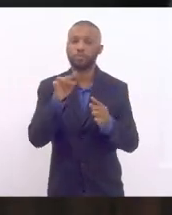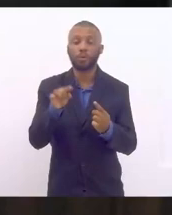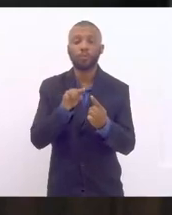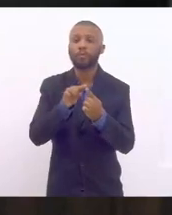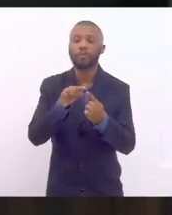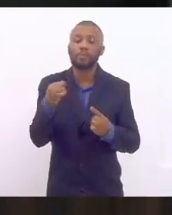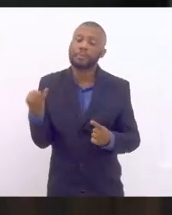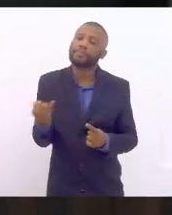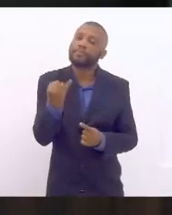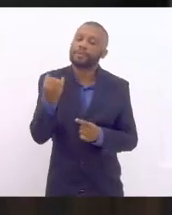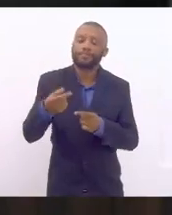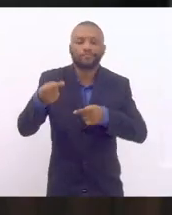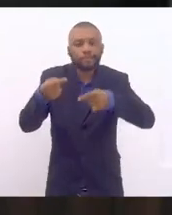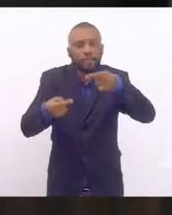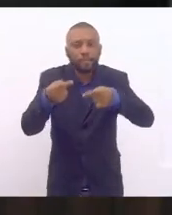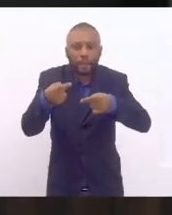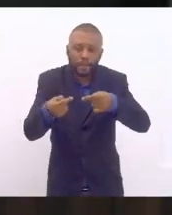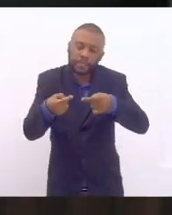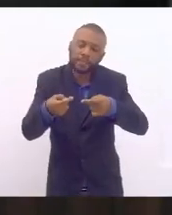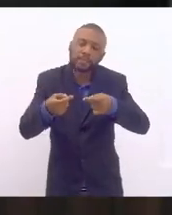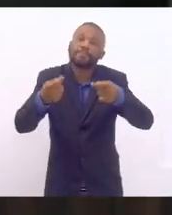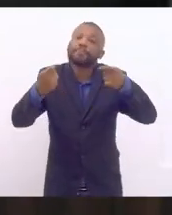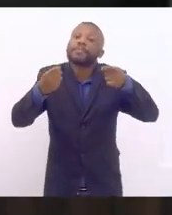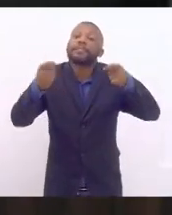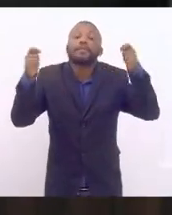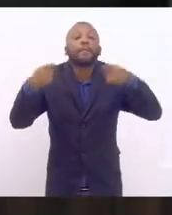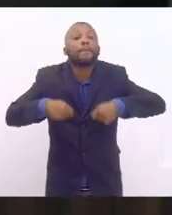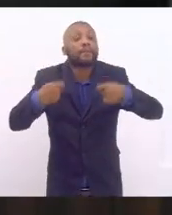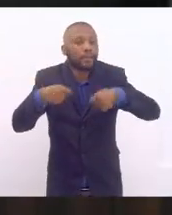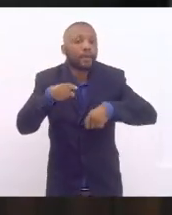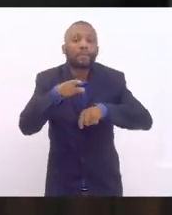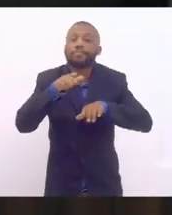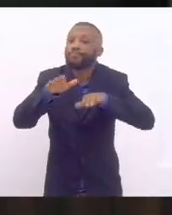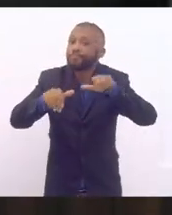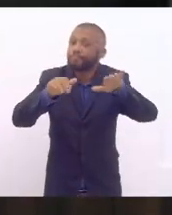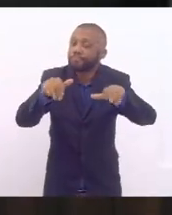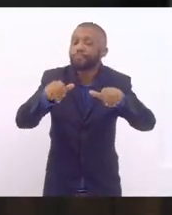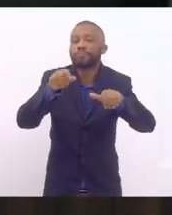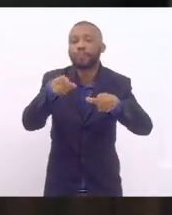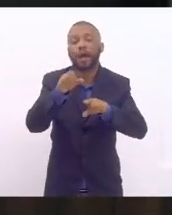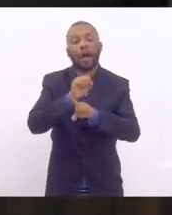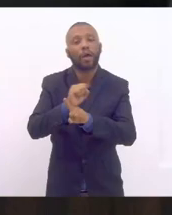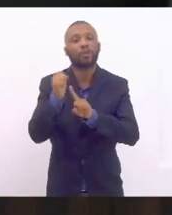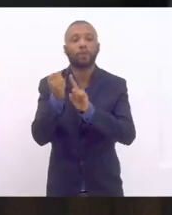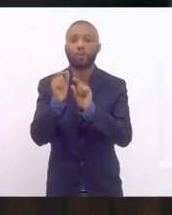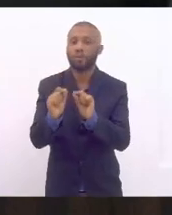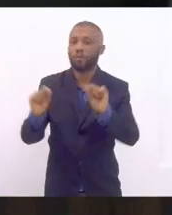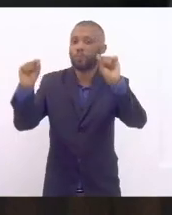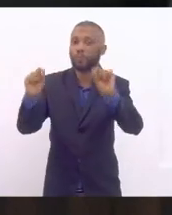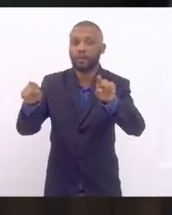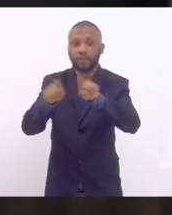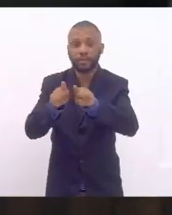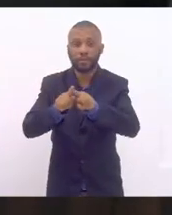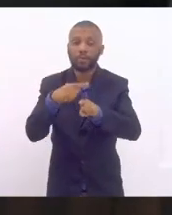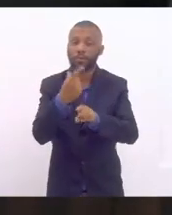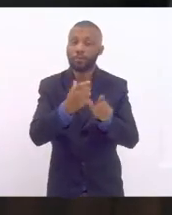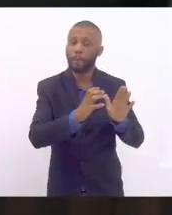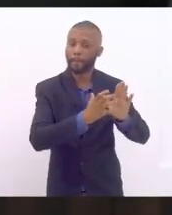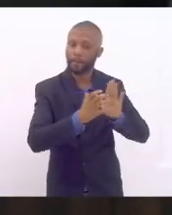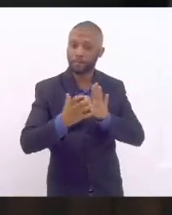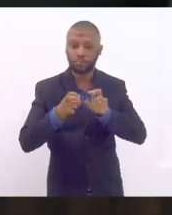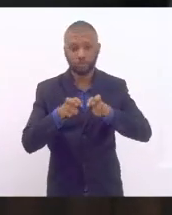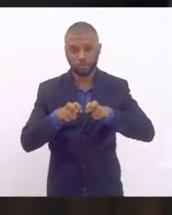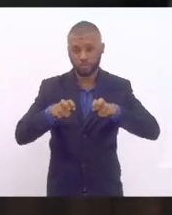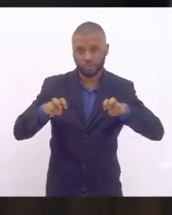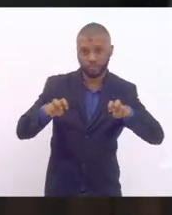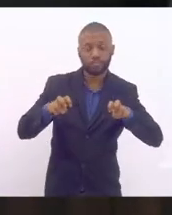debate que deveria mobilizar toda a sociedade Fluminense e as nossas bancadas no Congresso Federal o